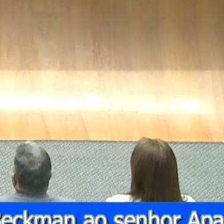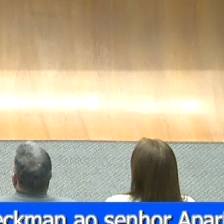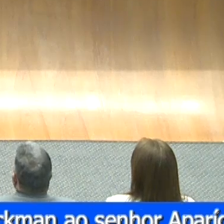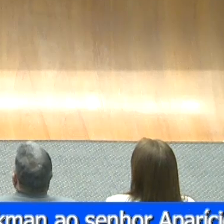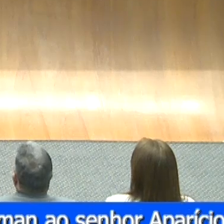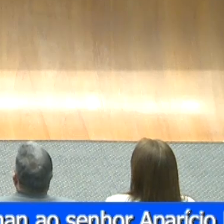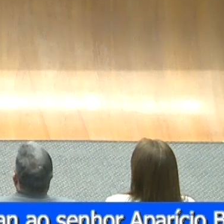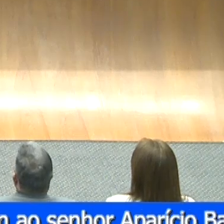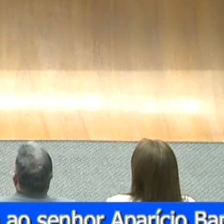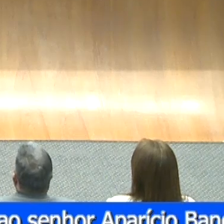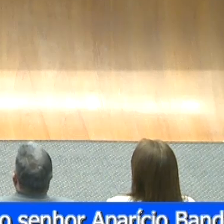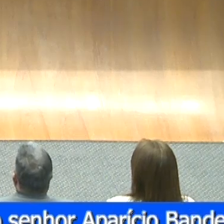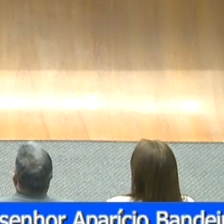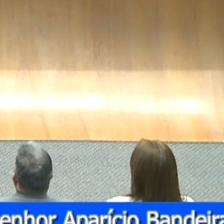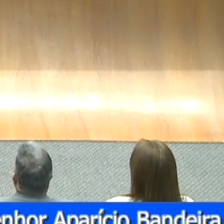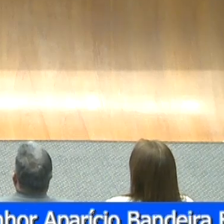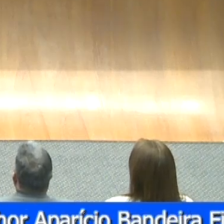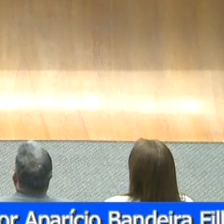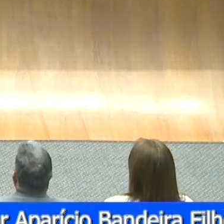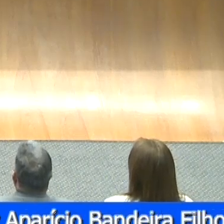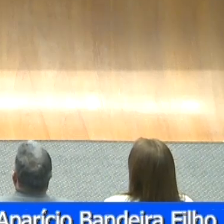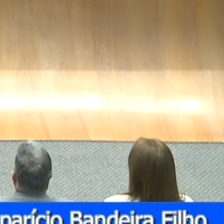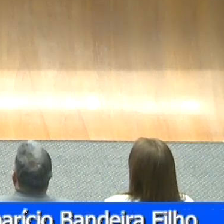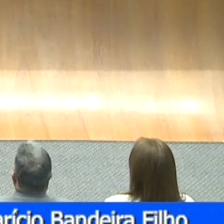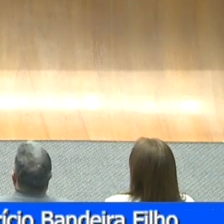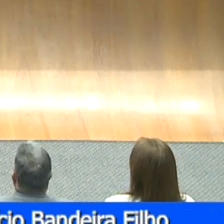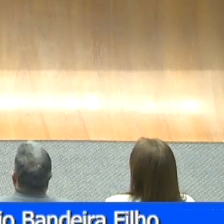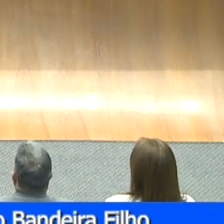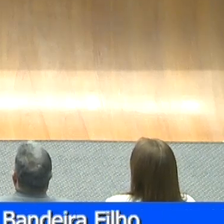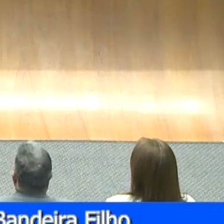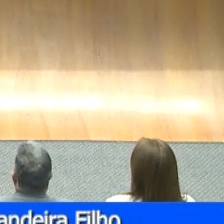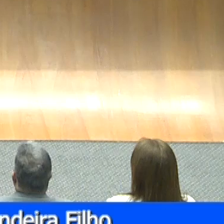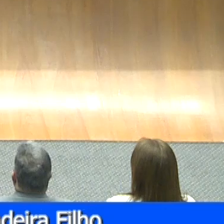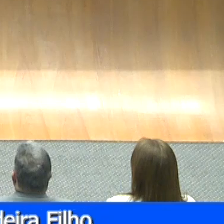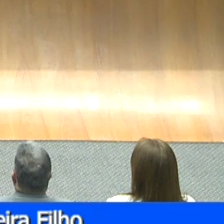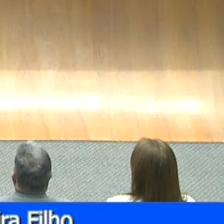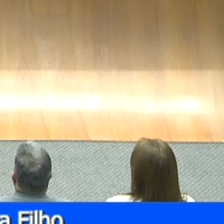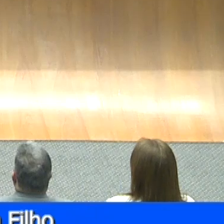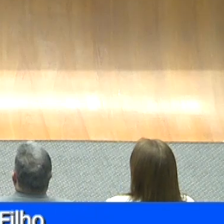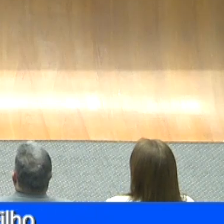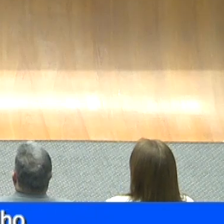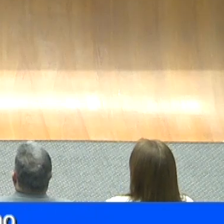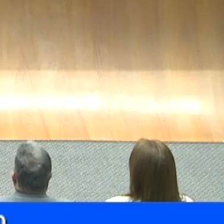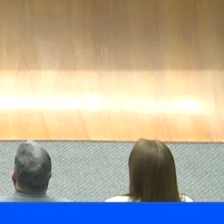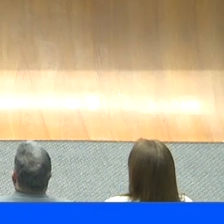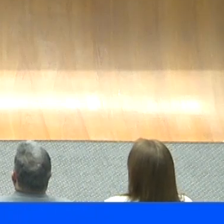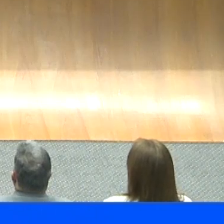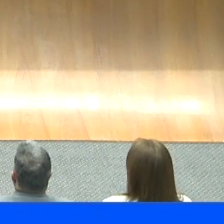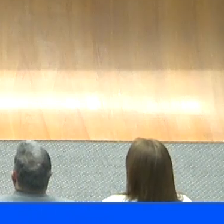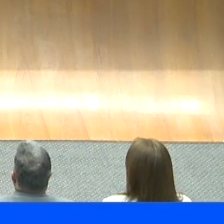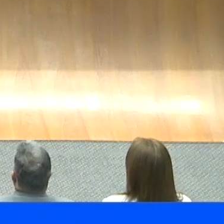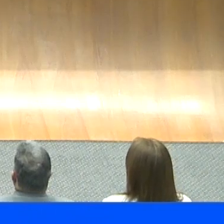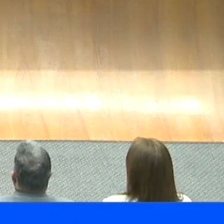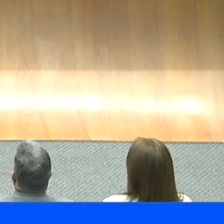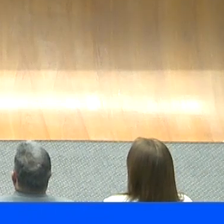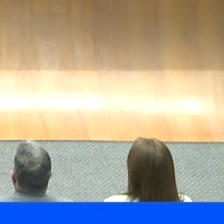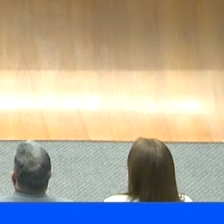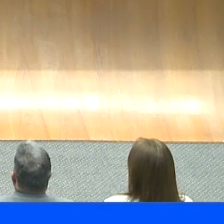divisa tens a glória, por nome nossos